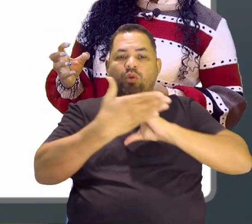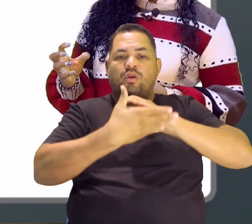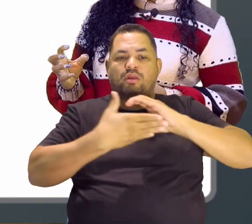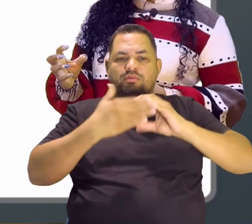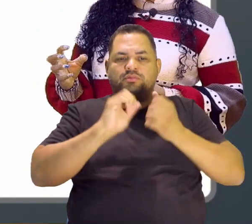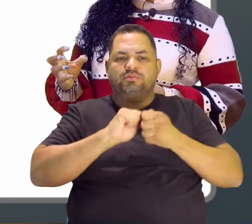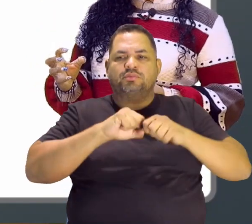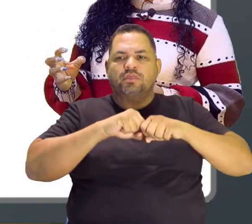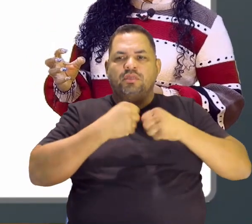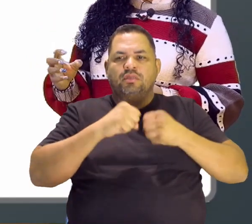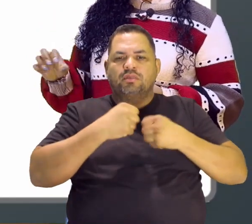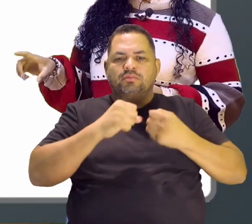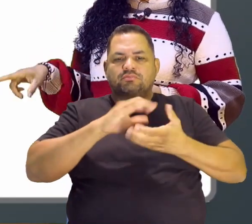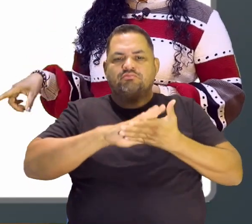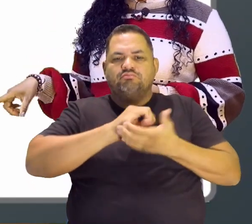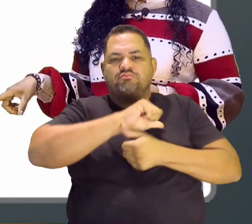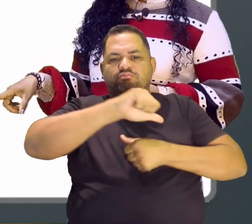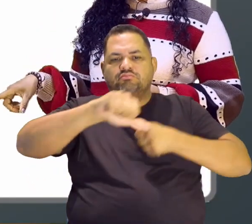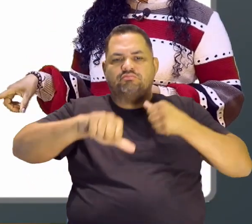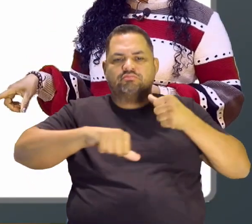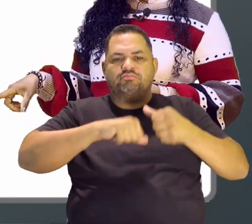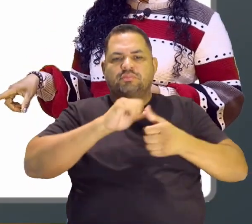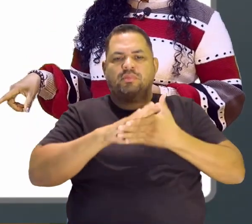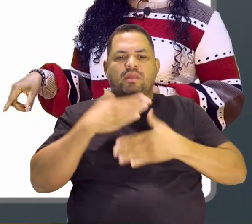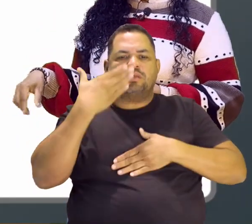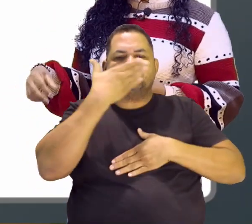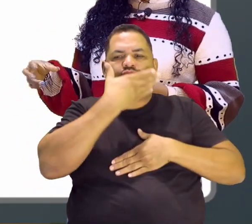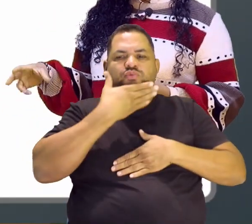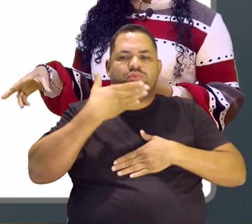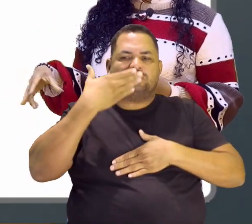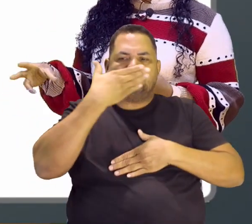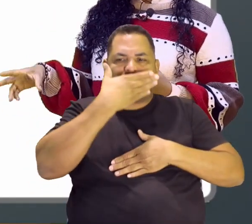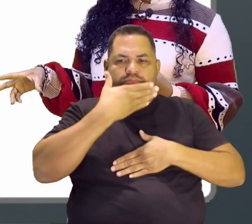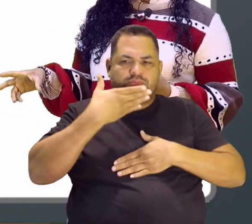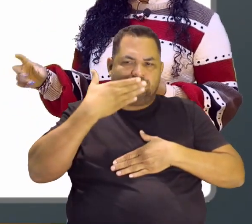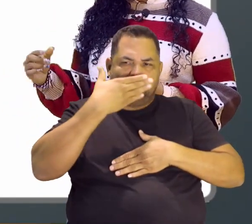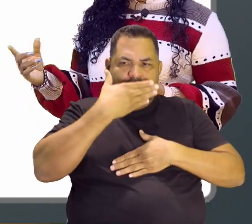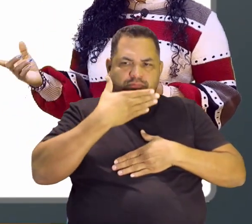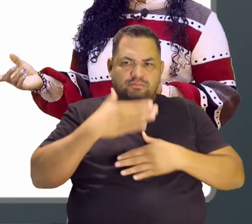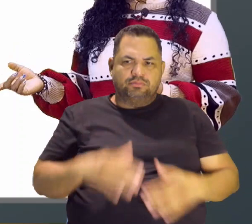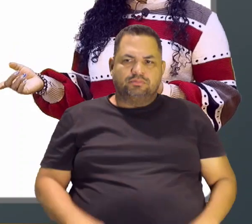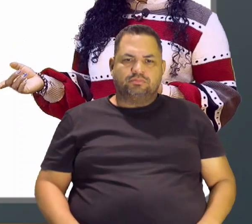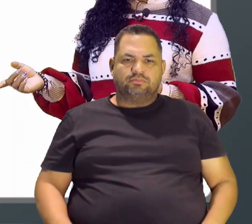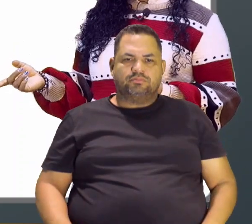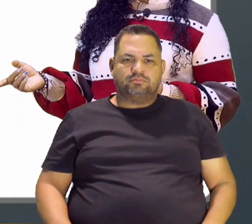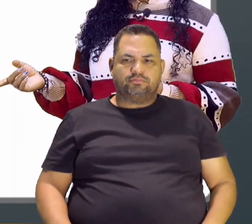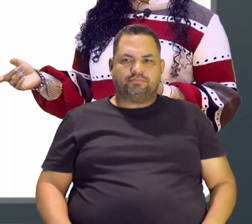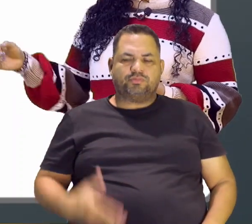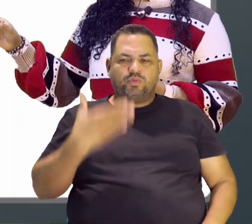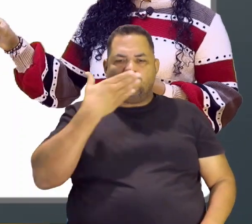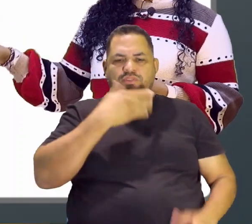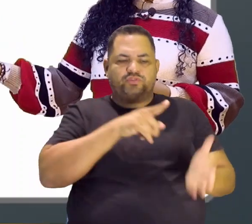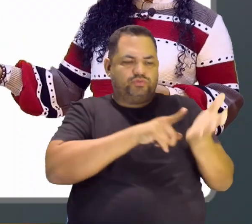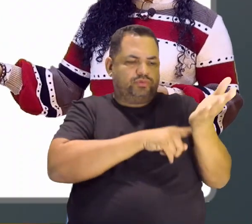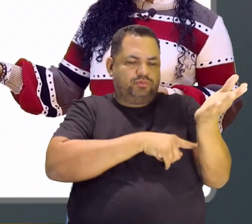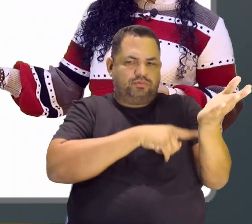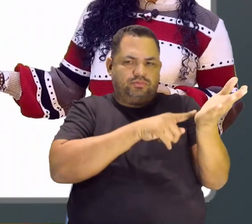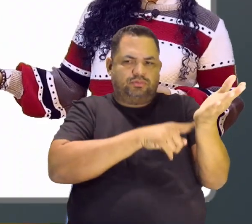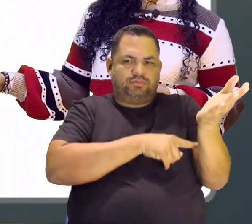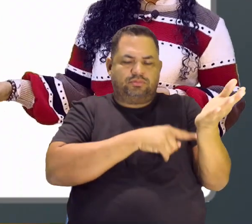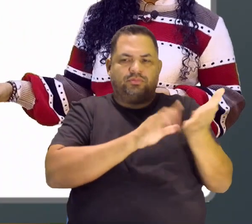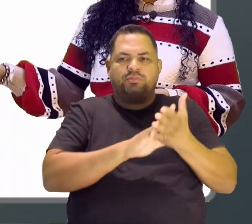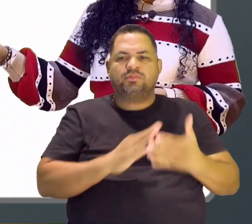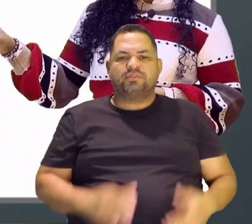quebrados, eles se transformam em glicose, tá? Que a gente costuma muito dizer aí o açúcar no sangue, né? Então é nisso aí